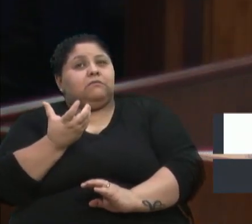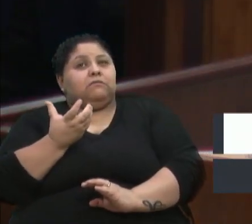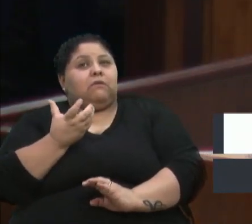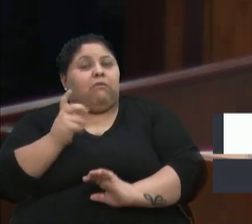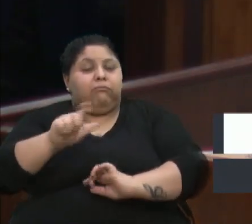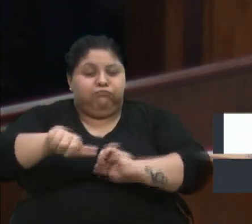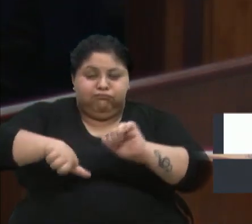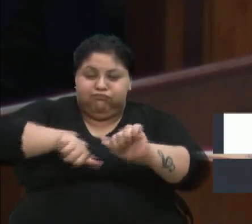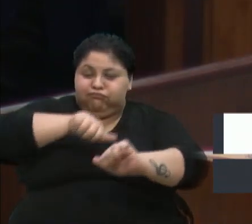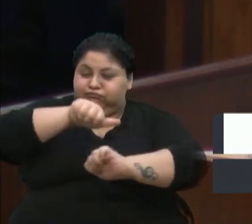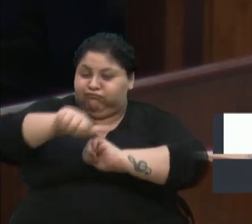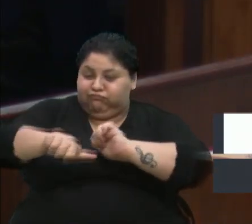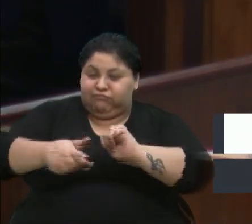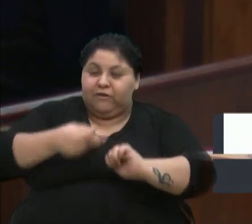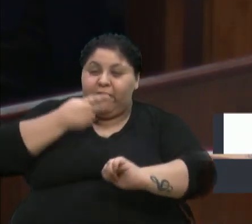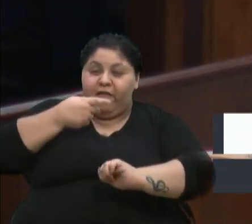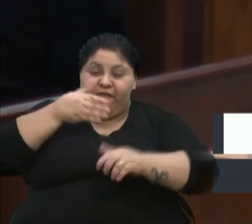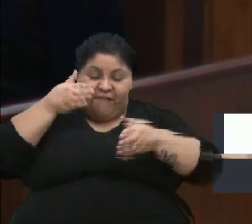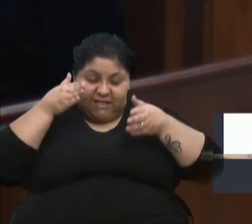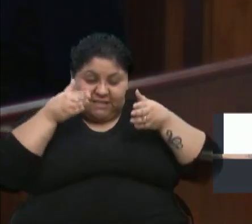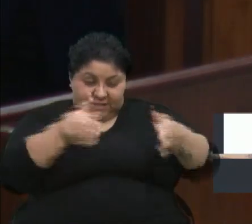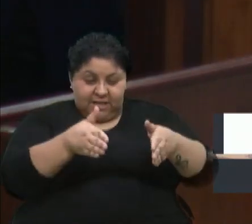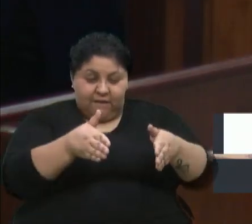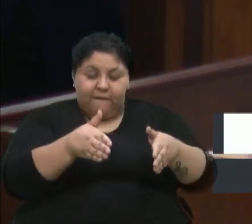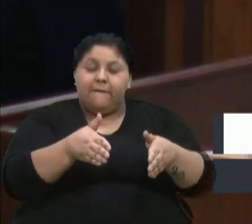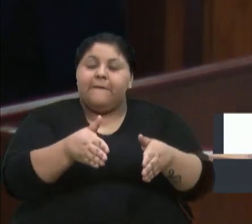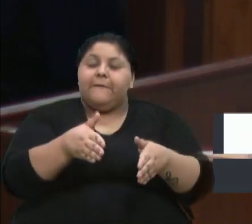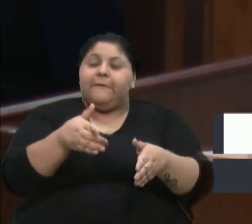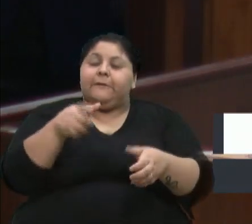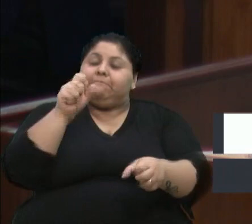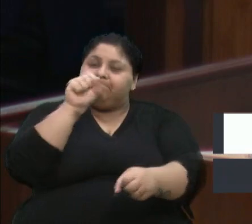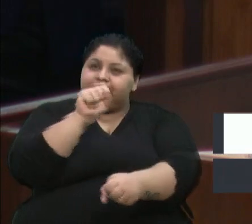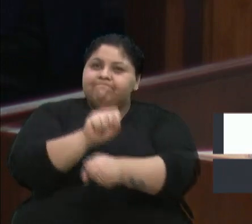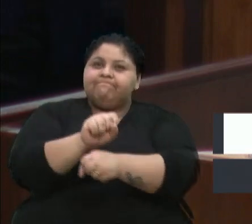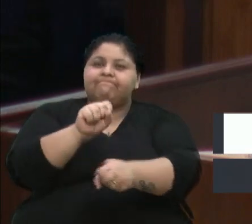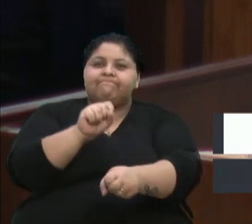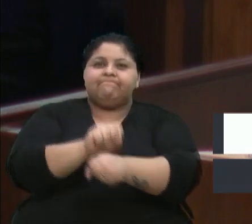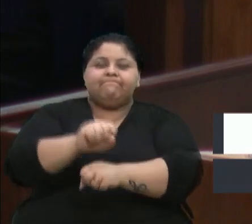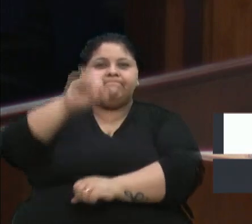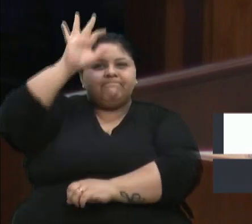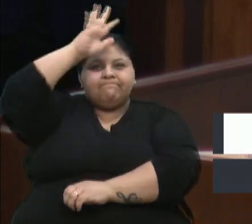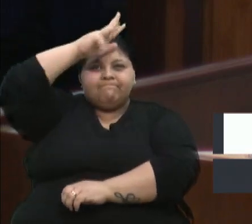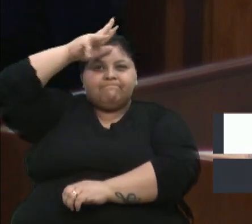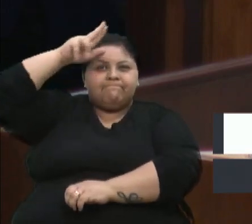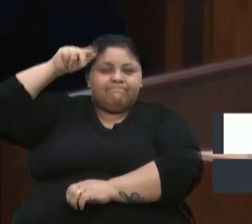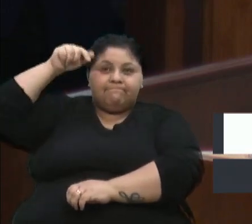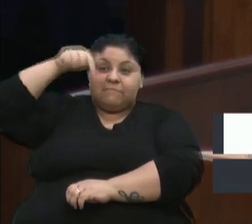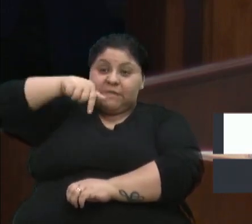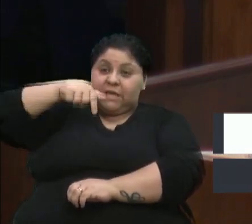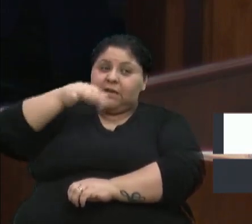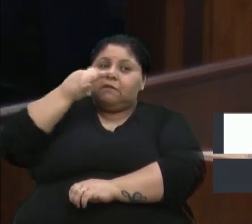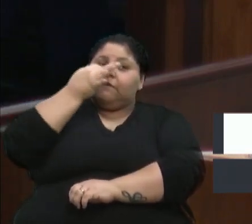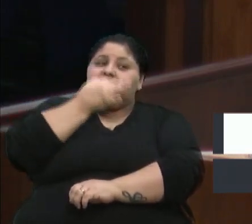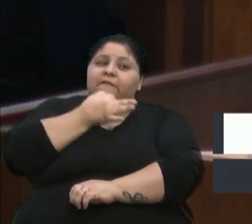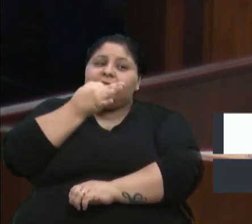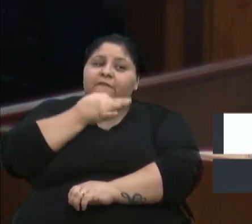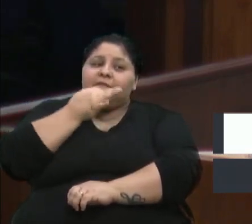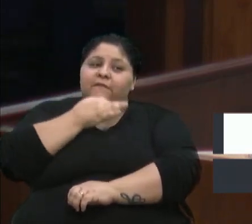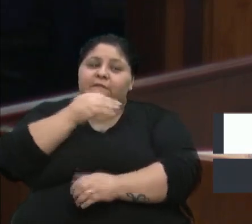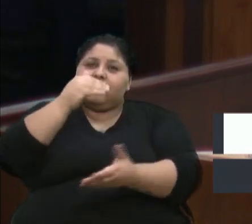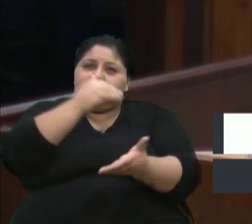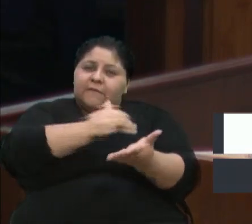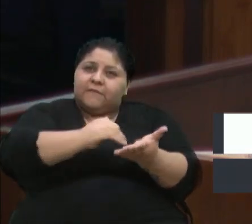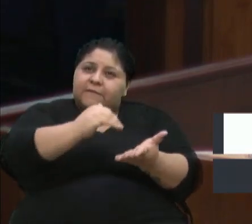ser bem enfático e espero que o prefeito de Caxias do Sul,